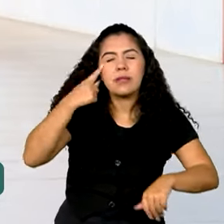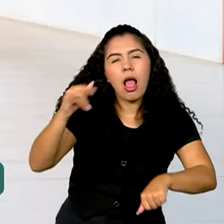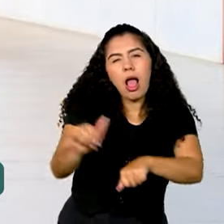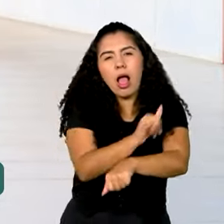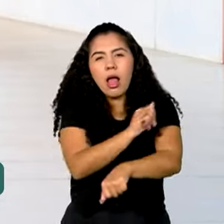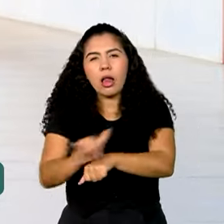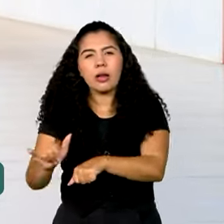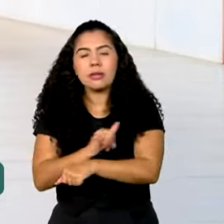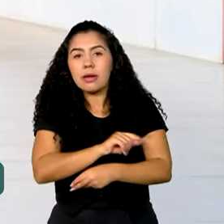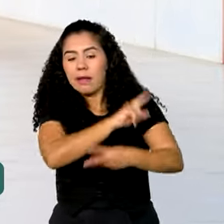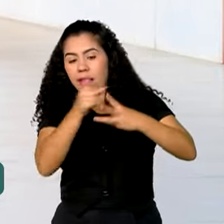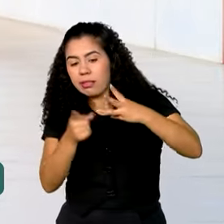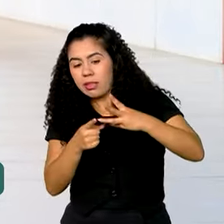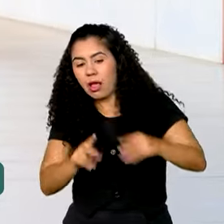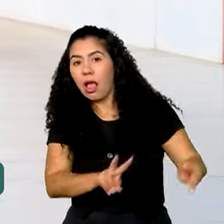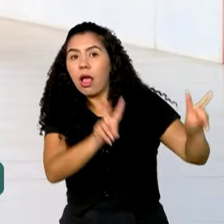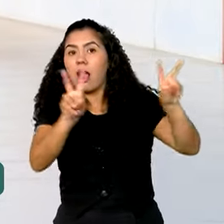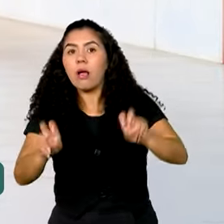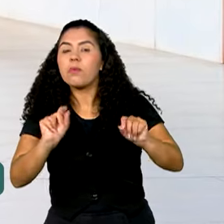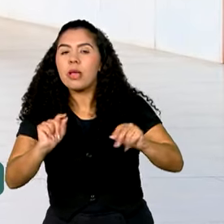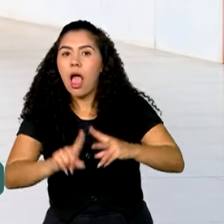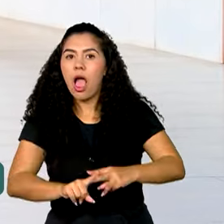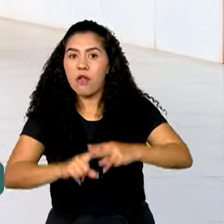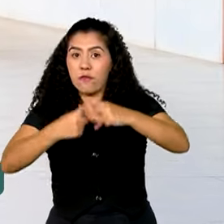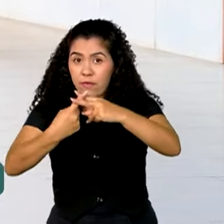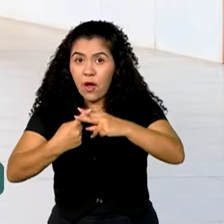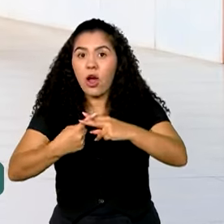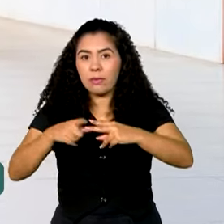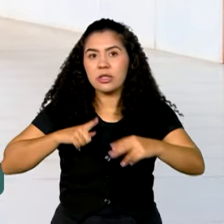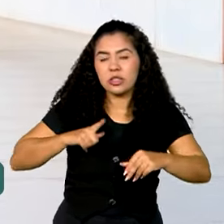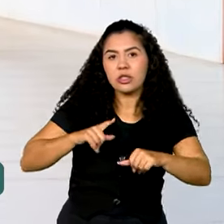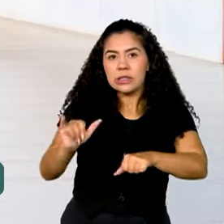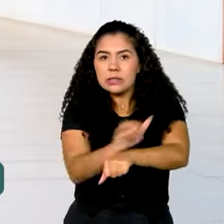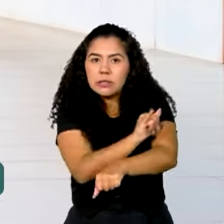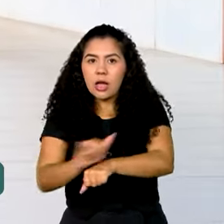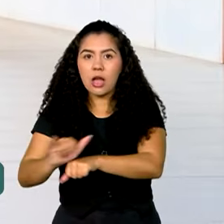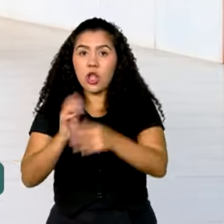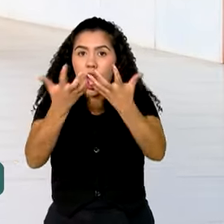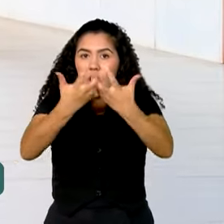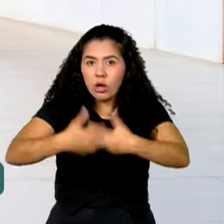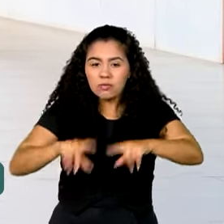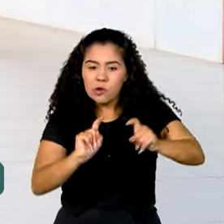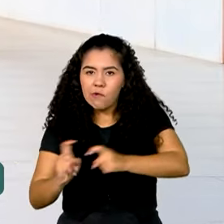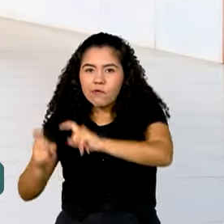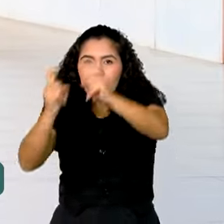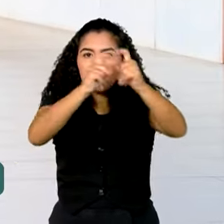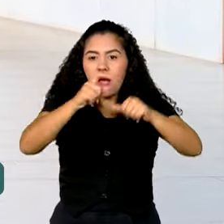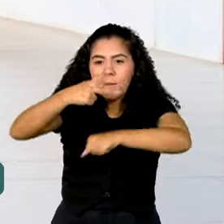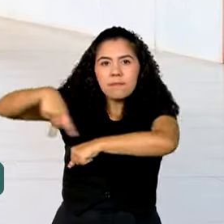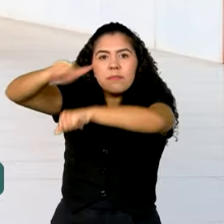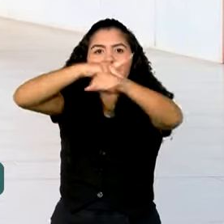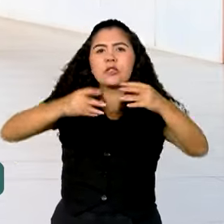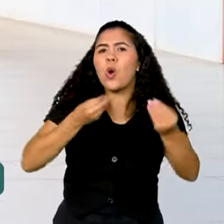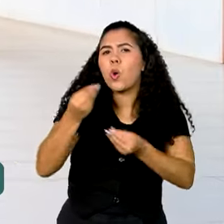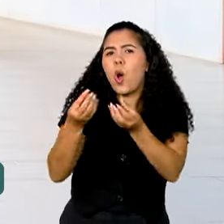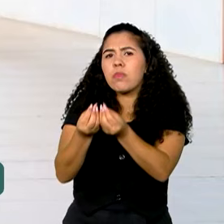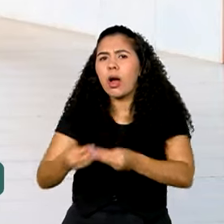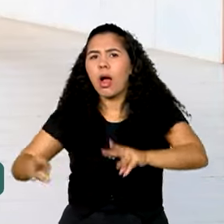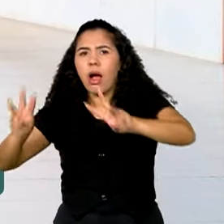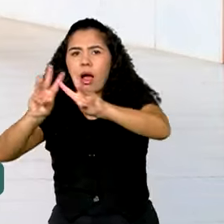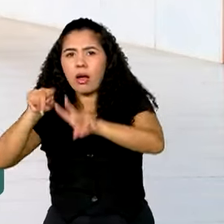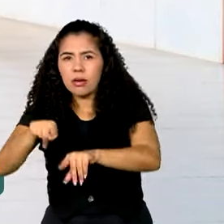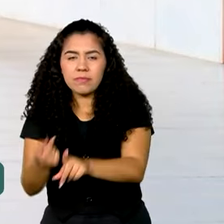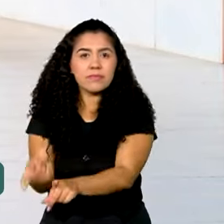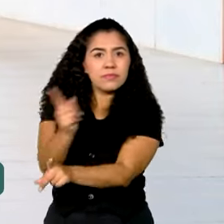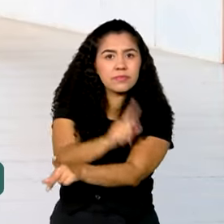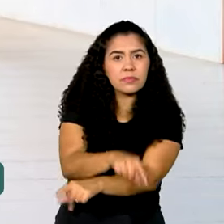terceiro tema: a reforma dos mecanismos de governança global. Mudar o jeito como as Nações Unidas, a